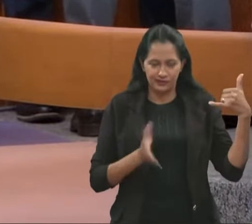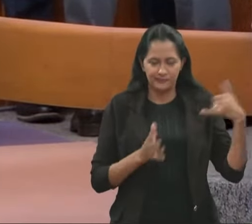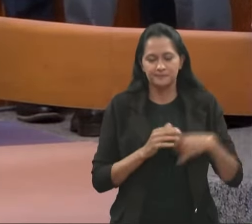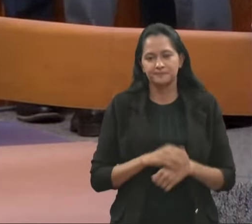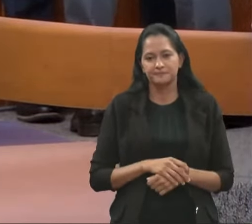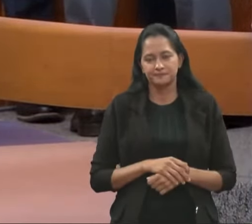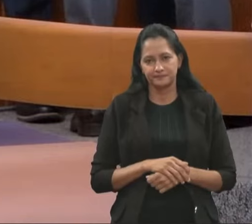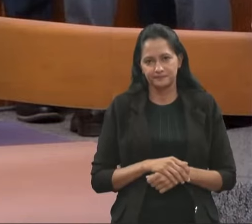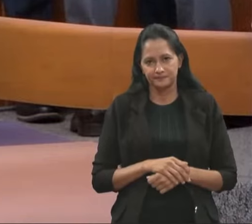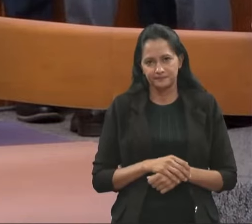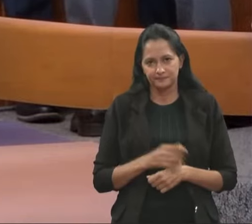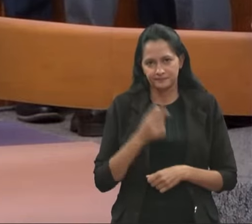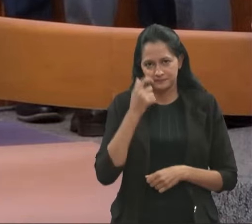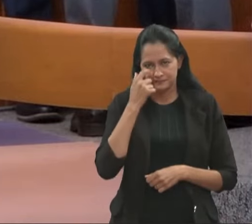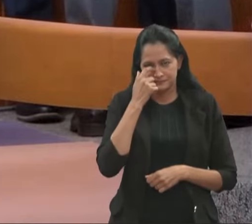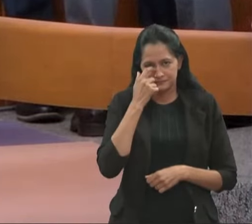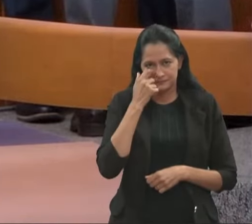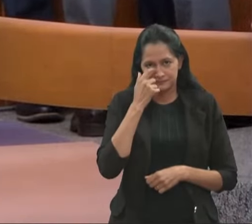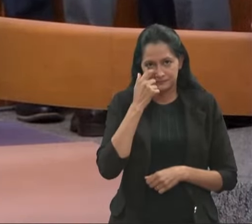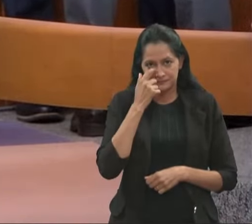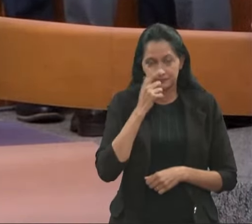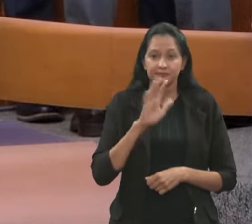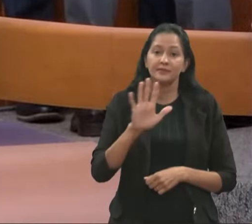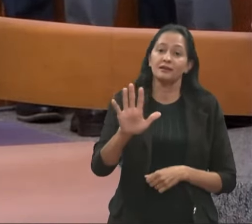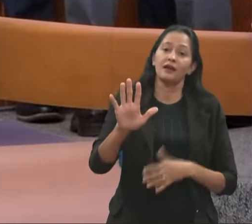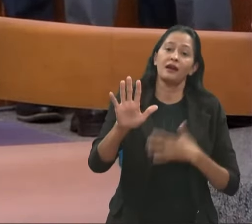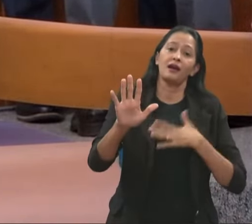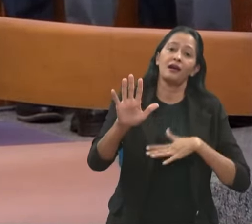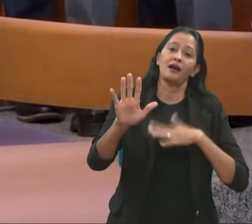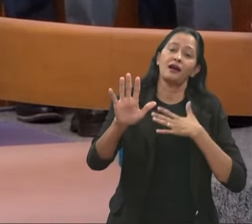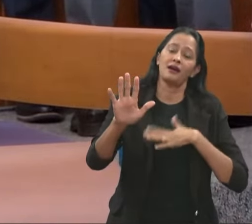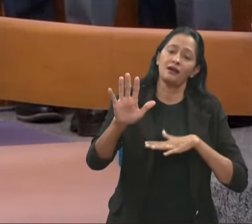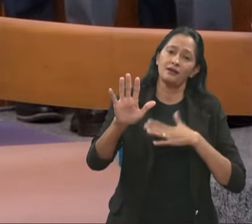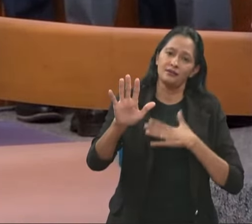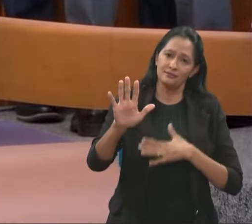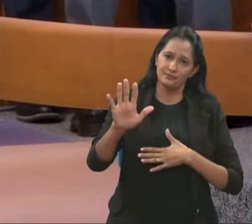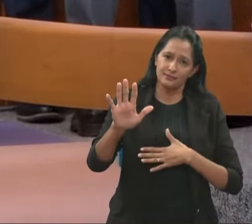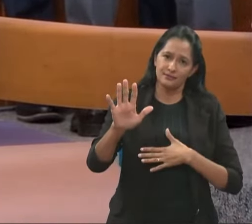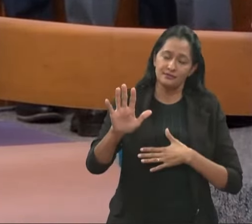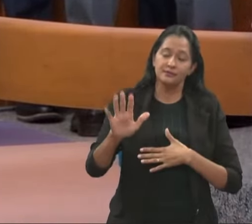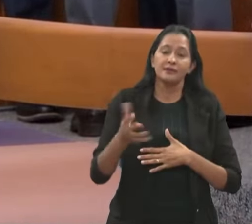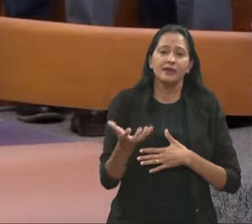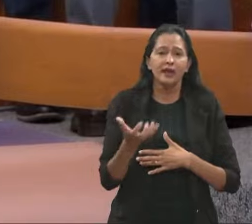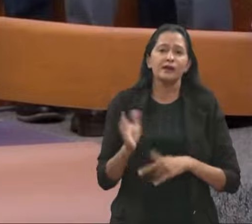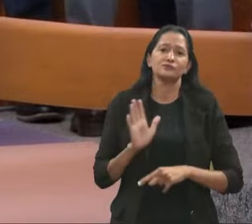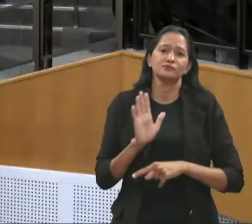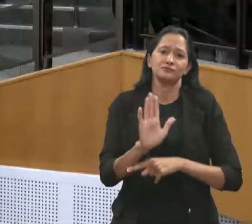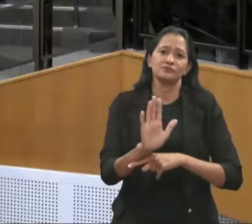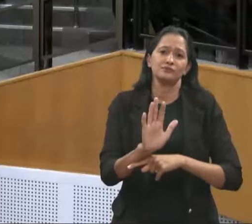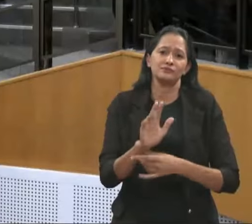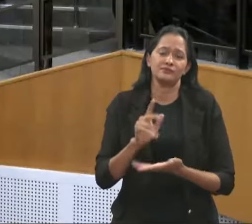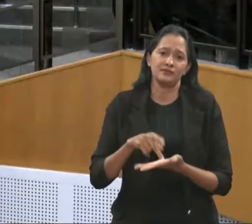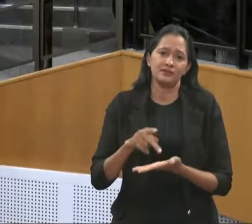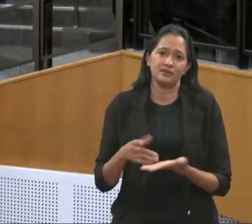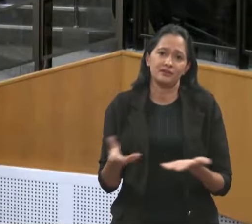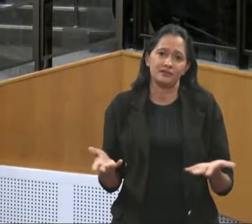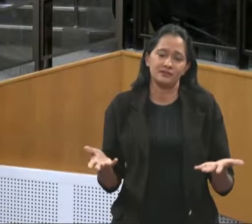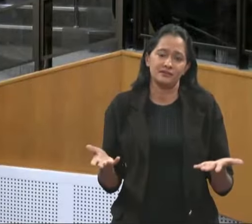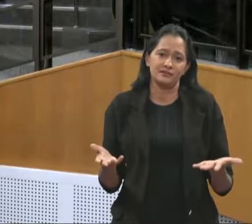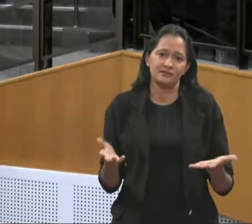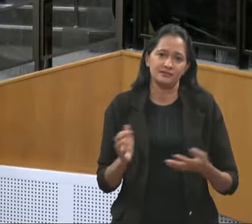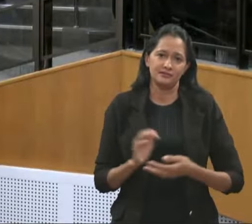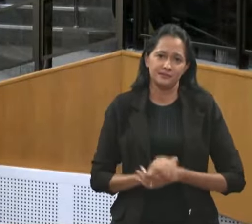e eu, calma amiguinha, nós estamos aqui é para te ajudar. Não é, não, eu estou